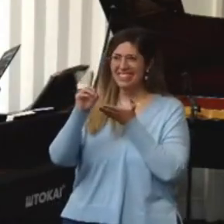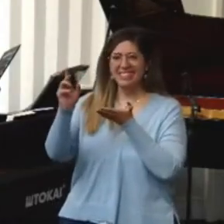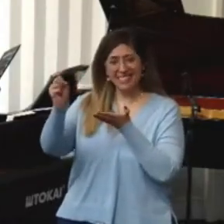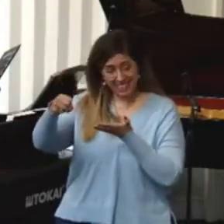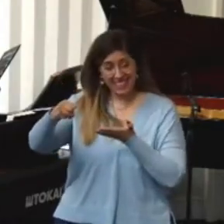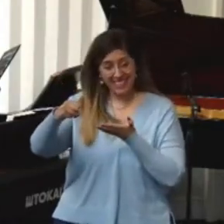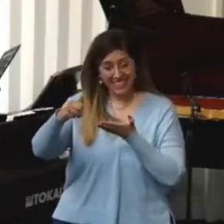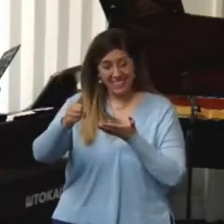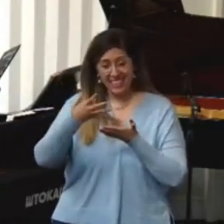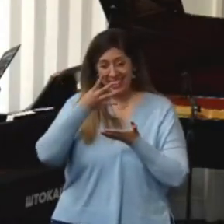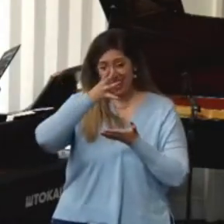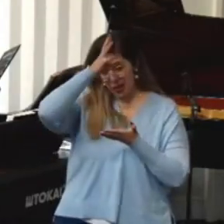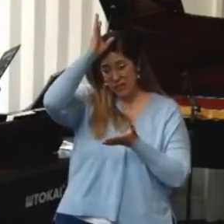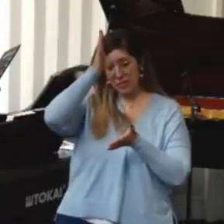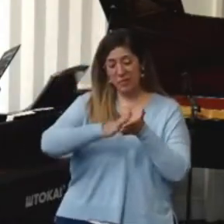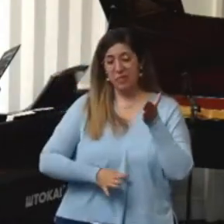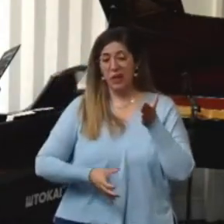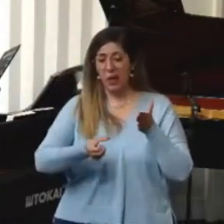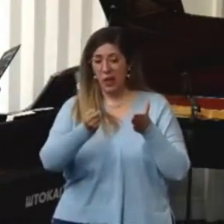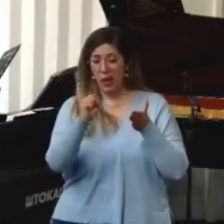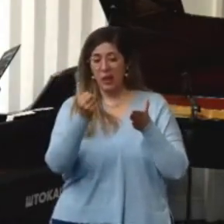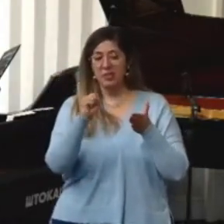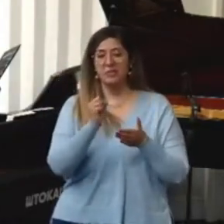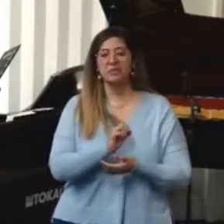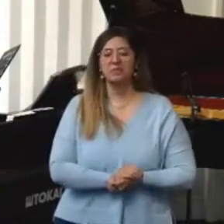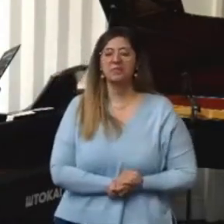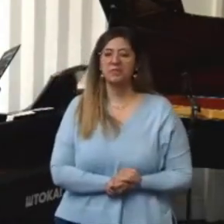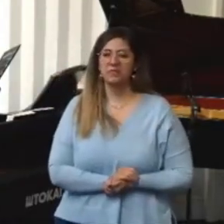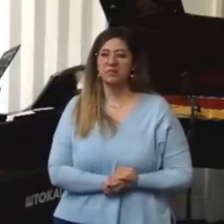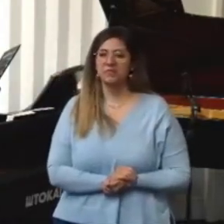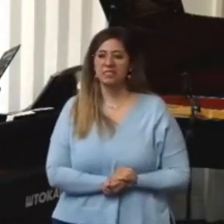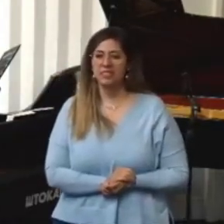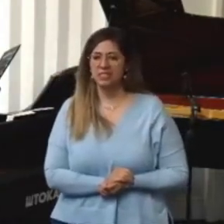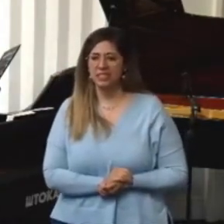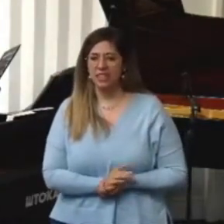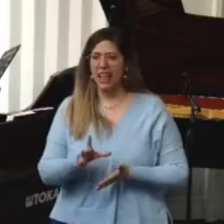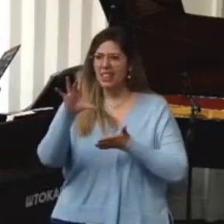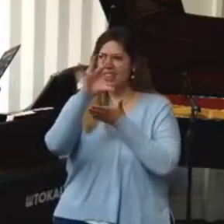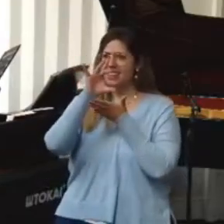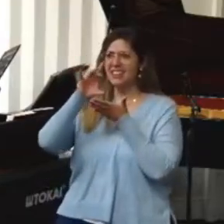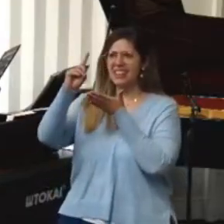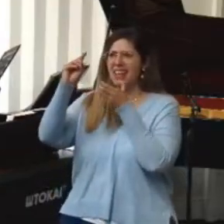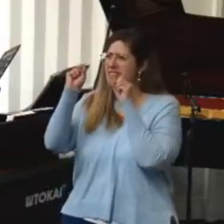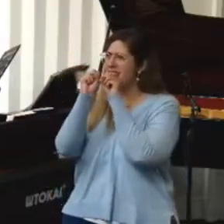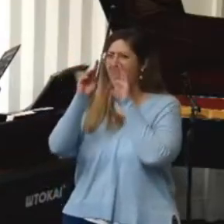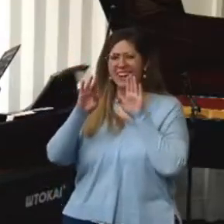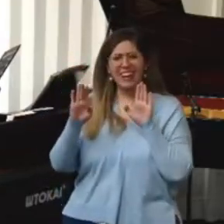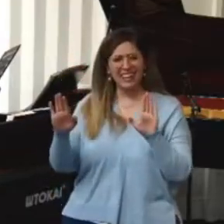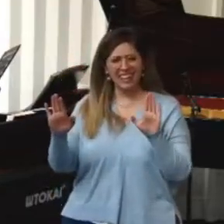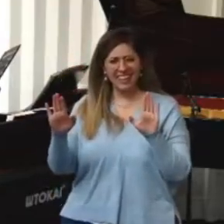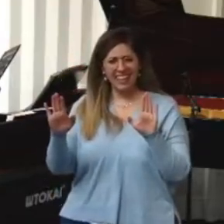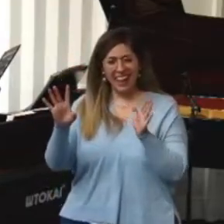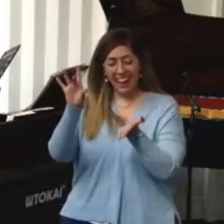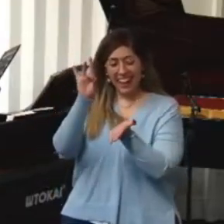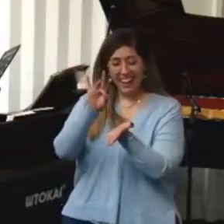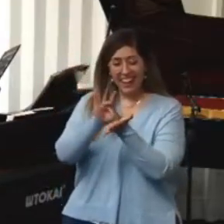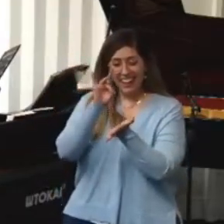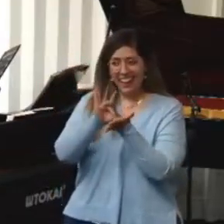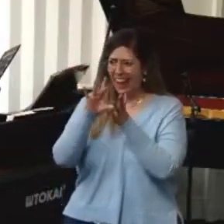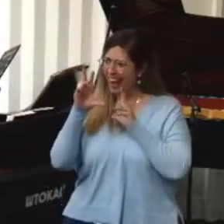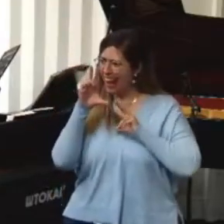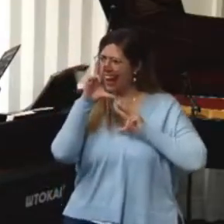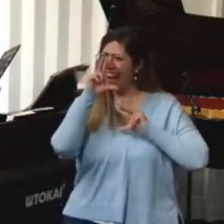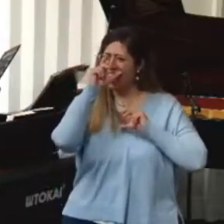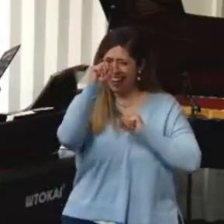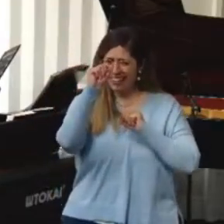hoje lendo Romanos 8:28 aqui na liturgia. Este é o Deus da glória. A verdadeira